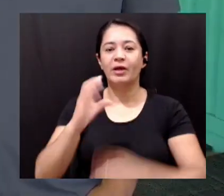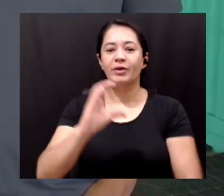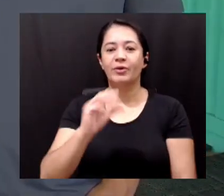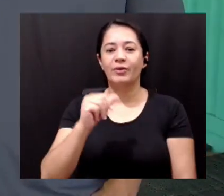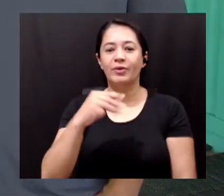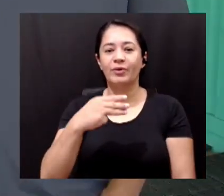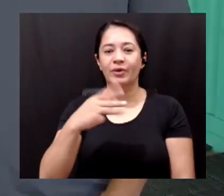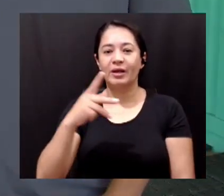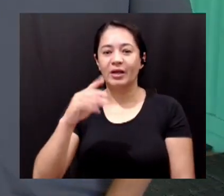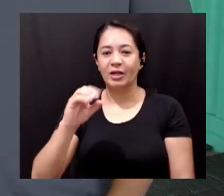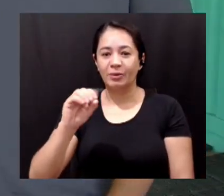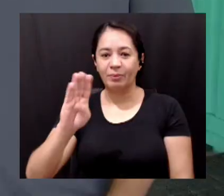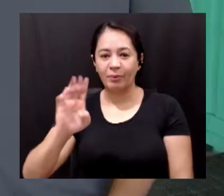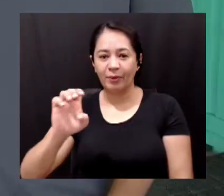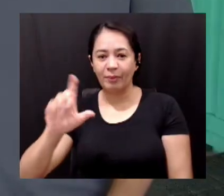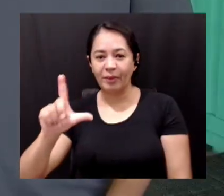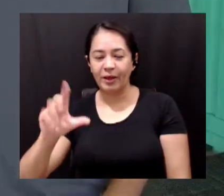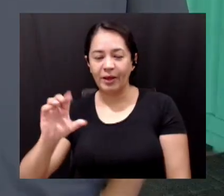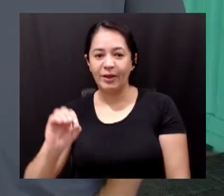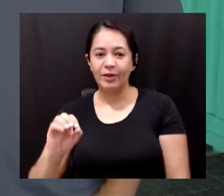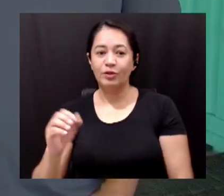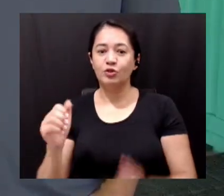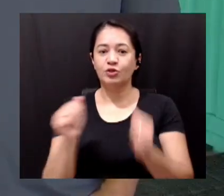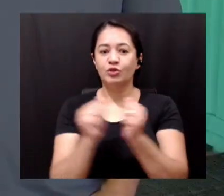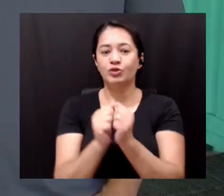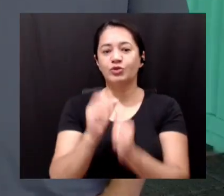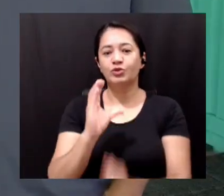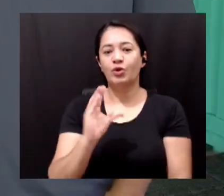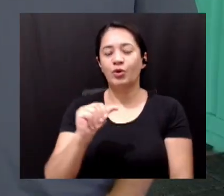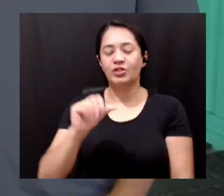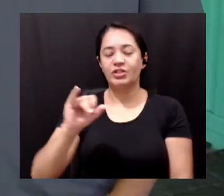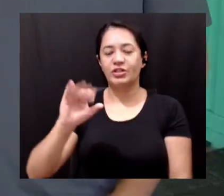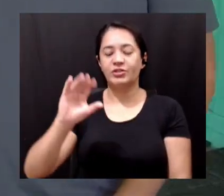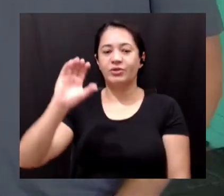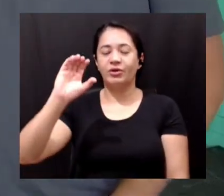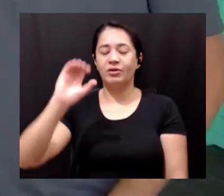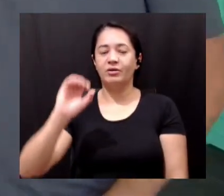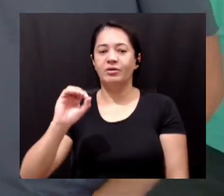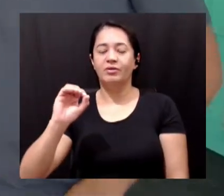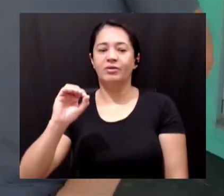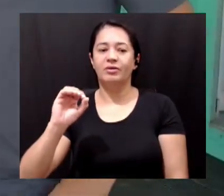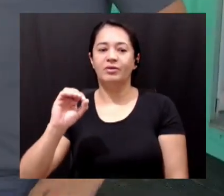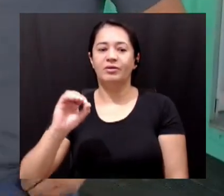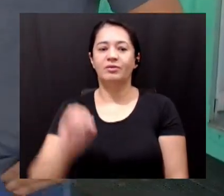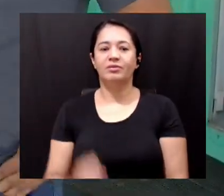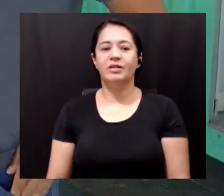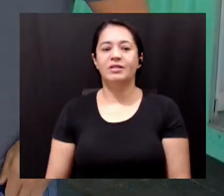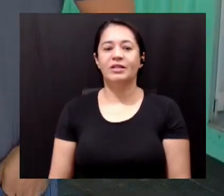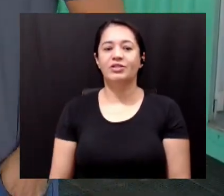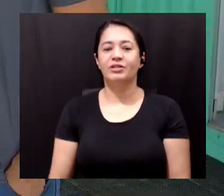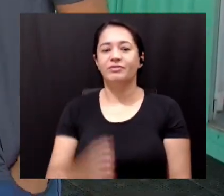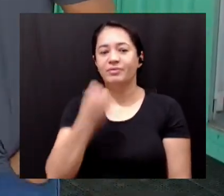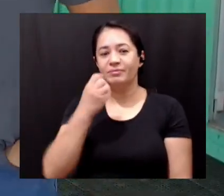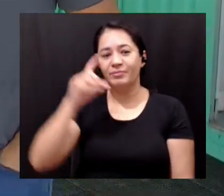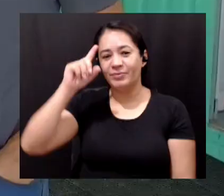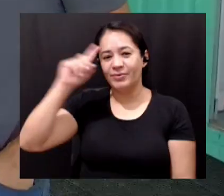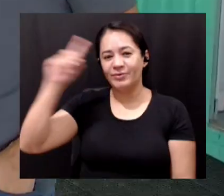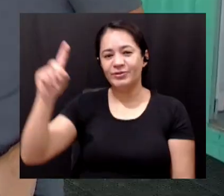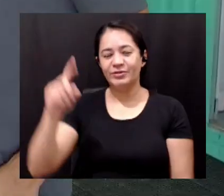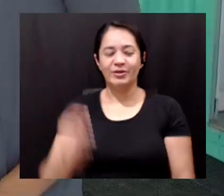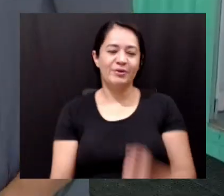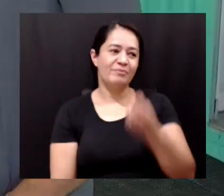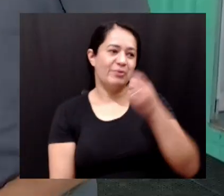bater um papo conosco, falar sobre os serviços que são oferecidos aqui. Tudo bem, Caio? Bom dia para você. Bom dia, André. Bom dia a